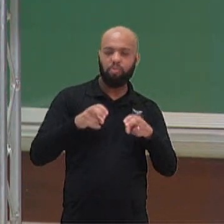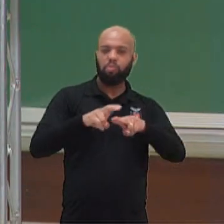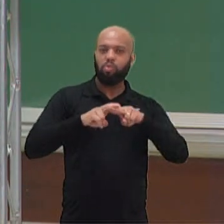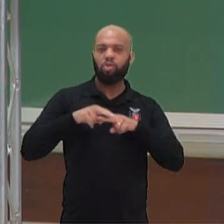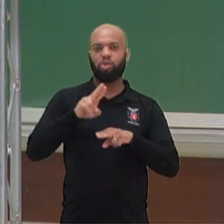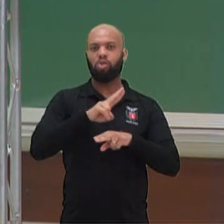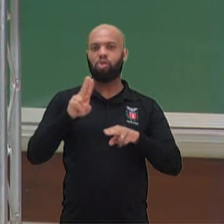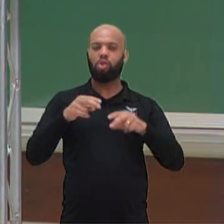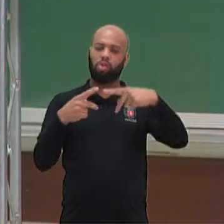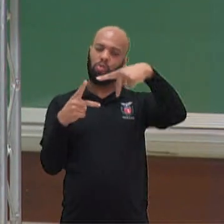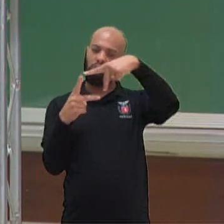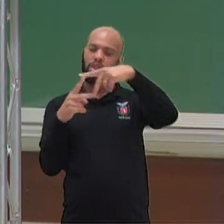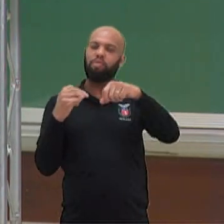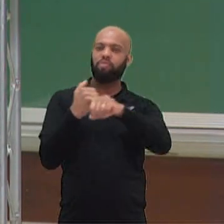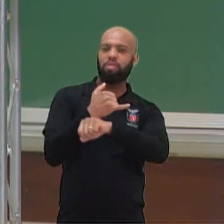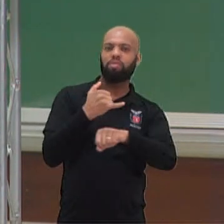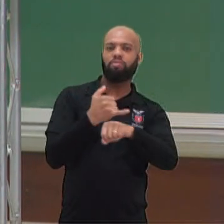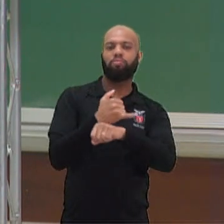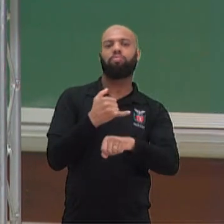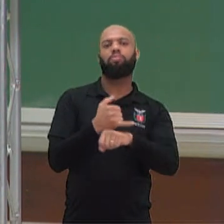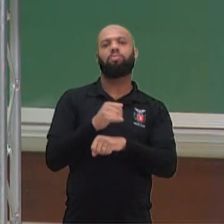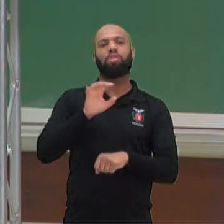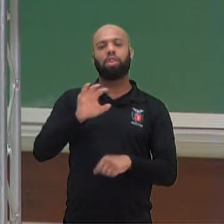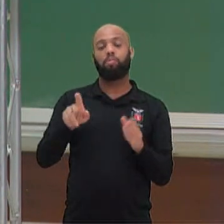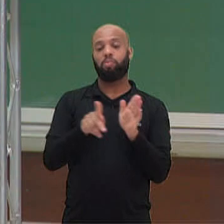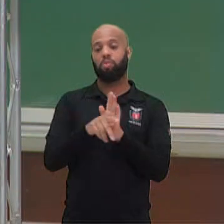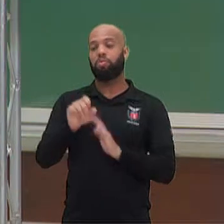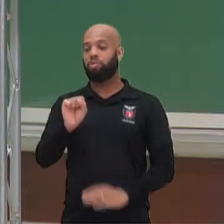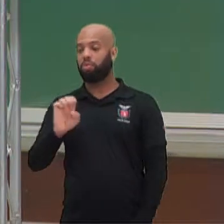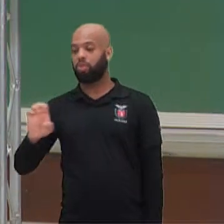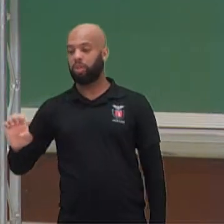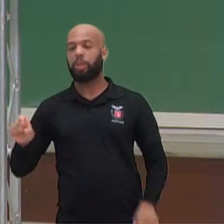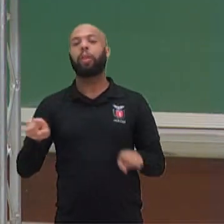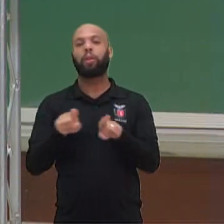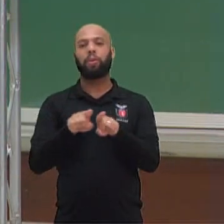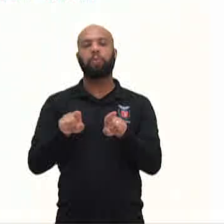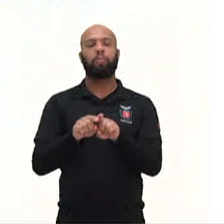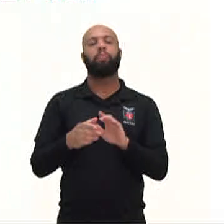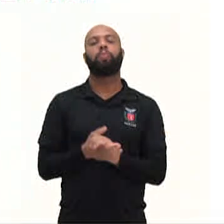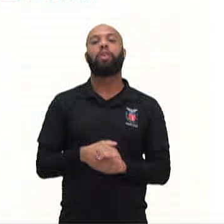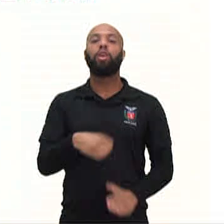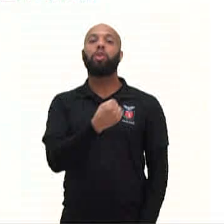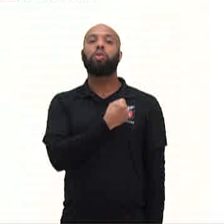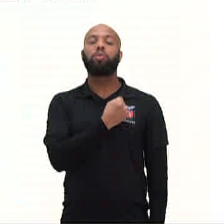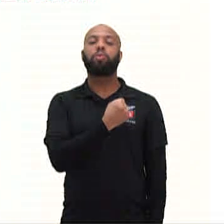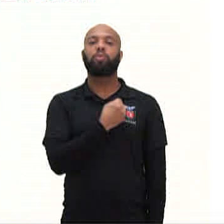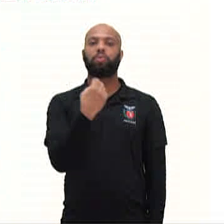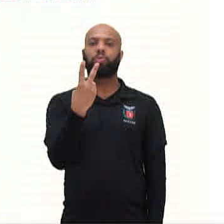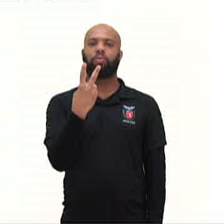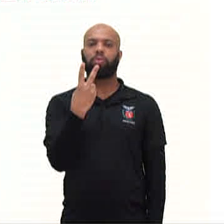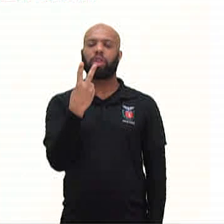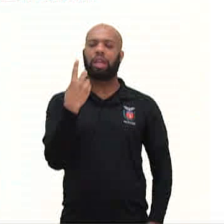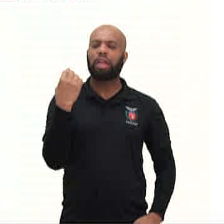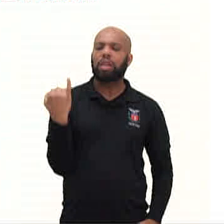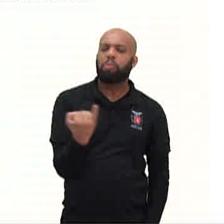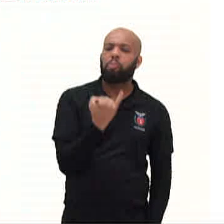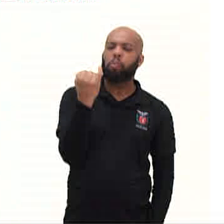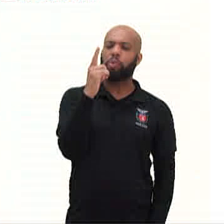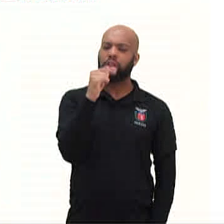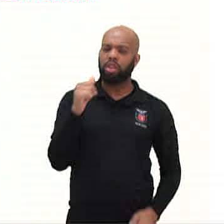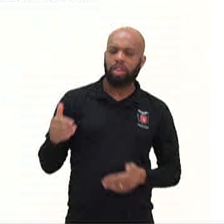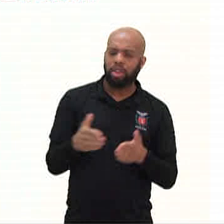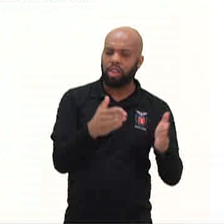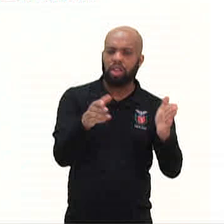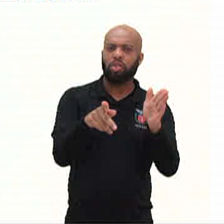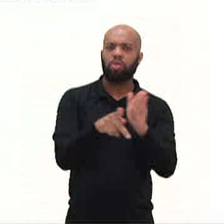um recurso natural aí explorado na região sudeste, certo? Número 2, qual a importância dos rios de